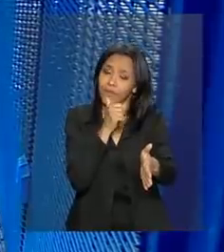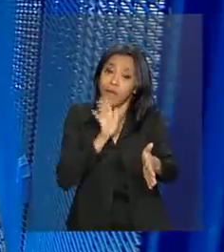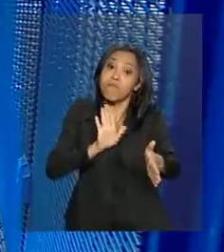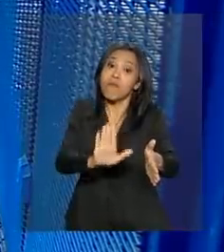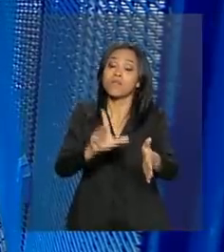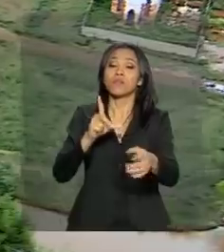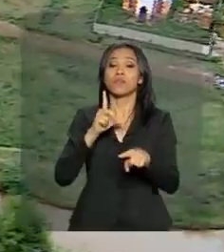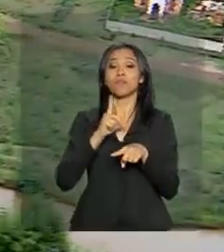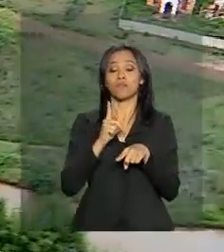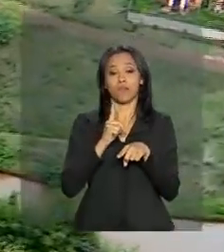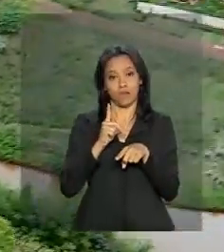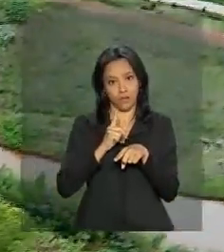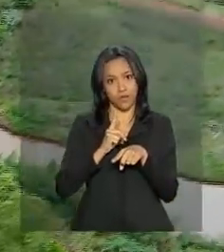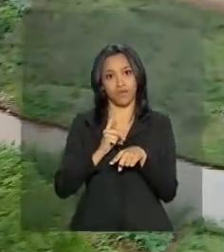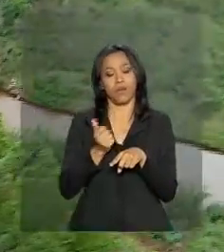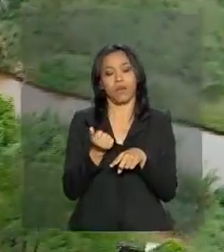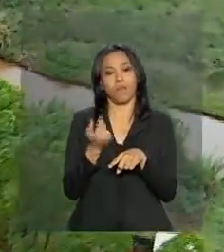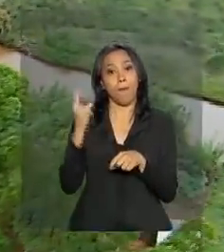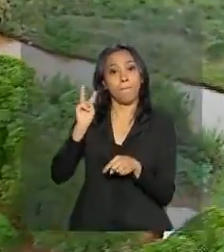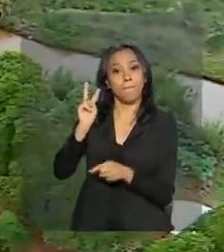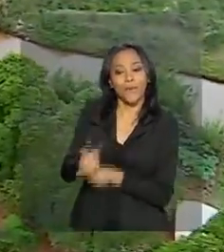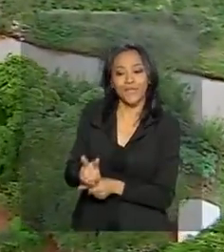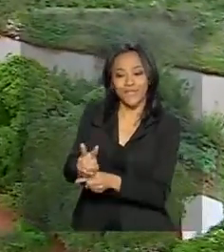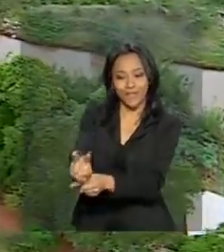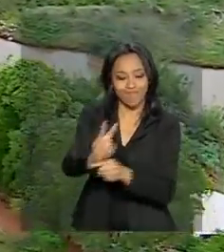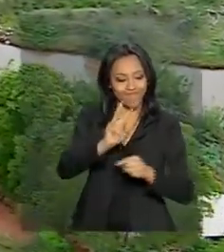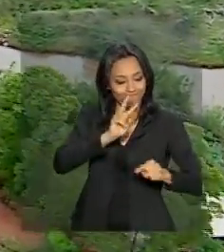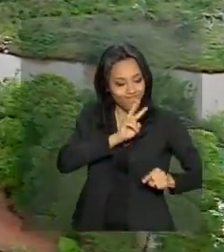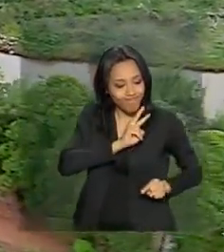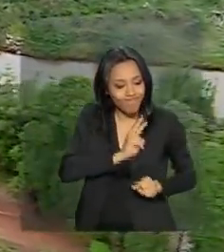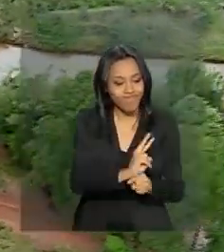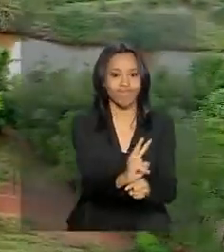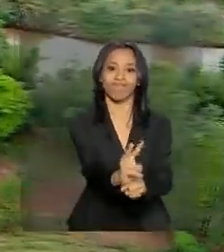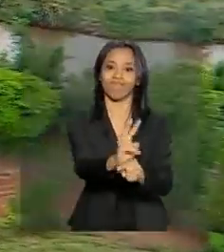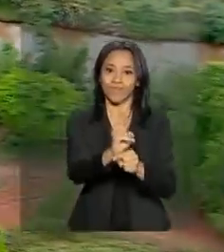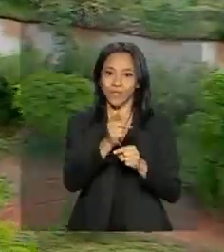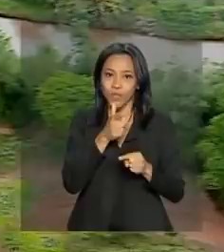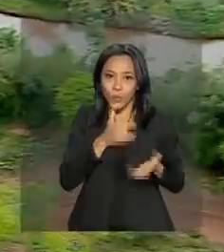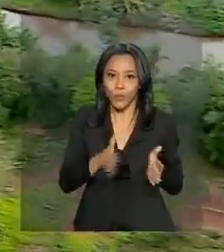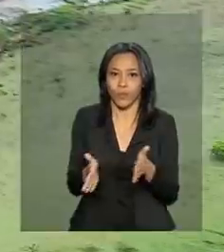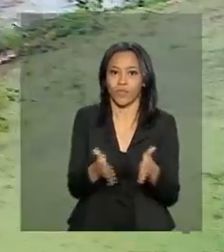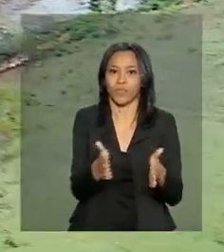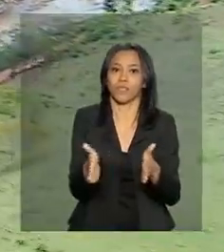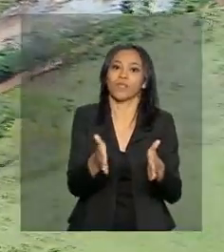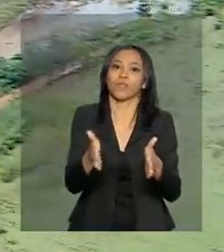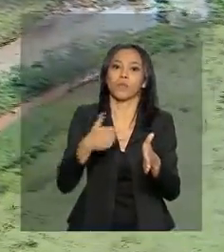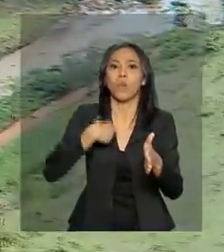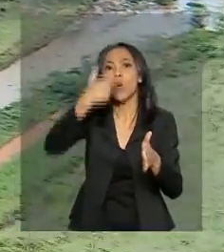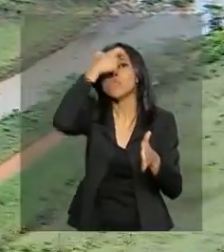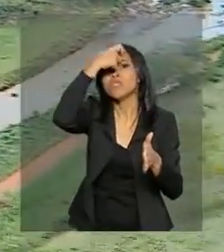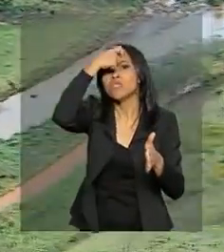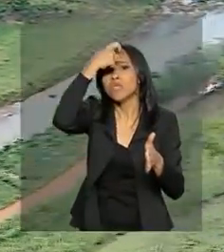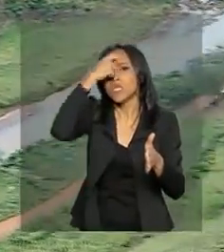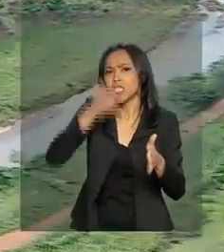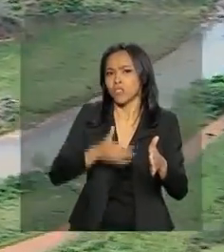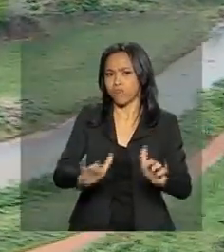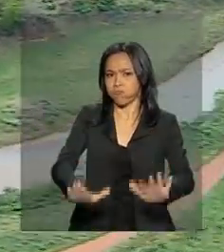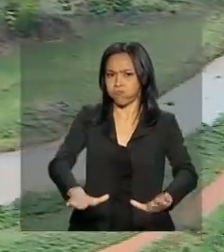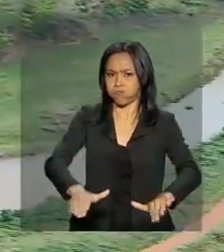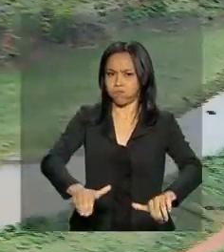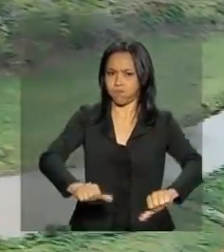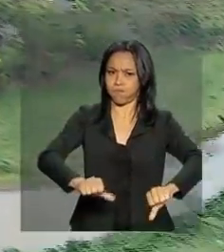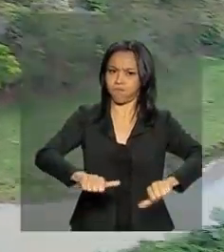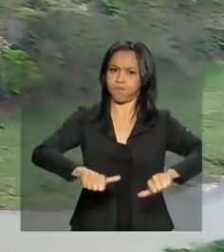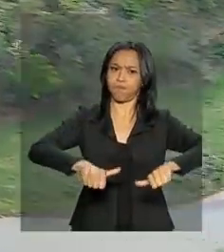tenha uma proteção, né, e que ela seja uma recuperação muito consciente, né, e que